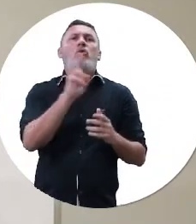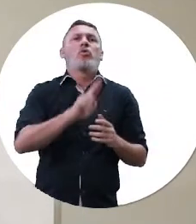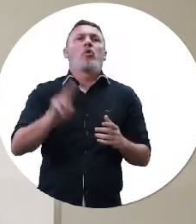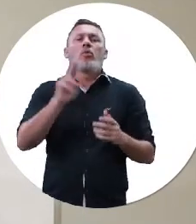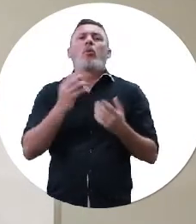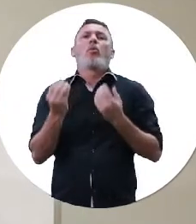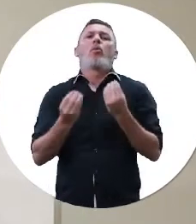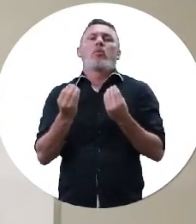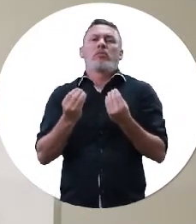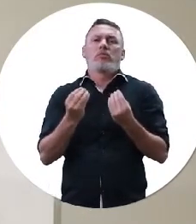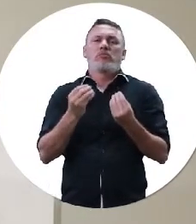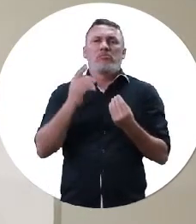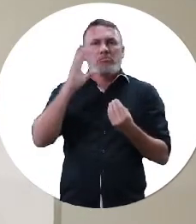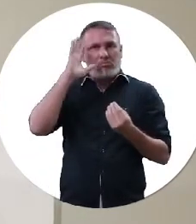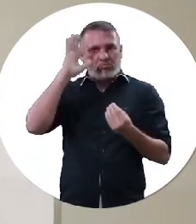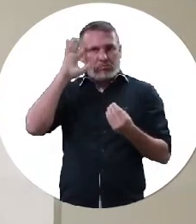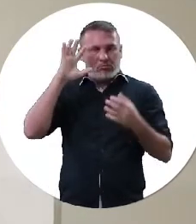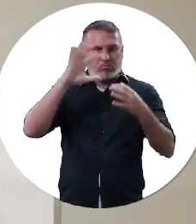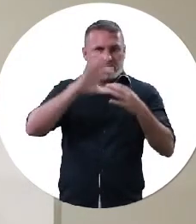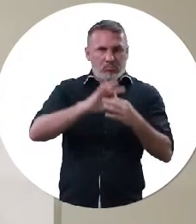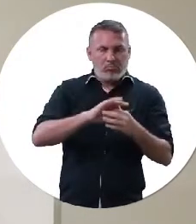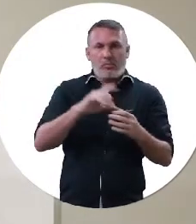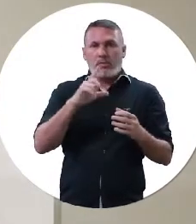Somente ligação simples,